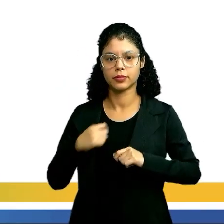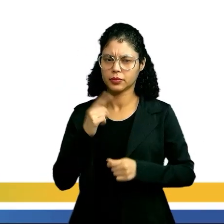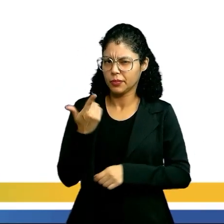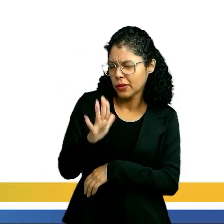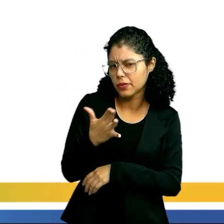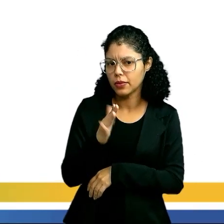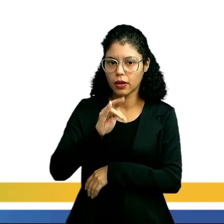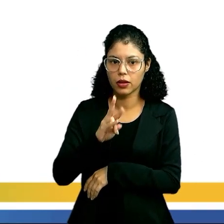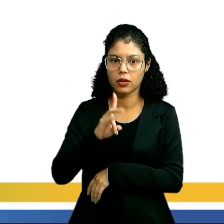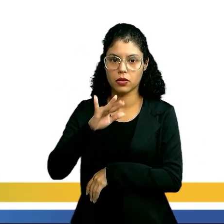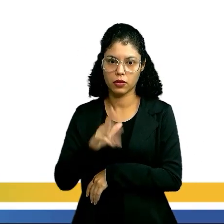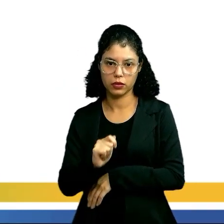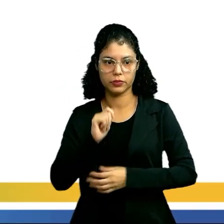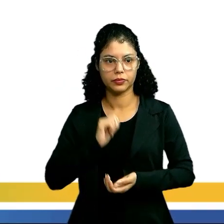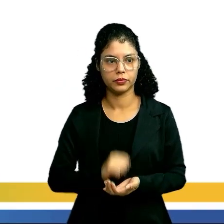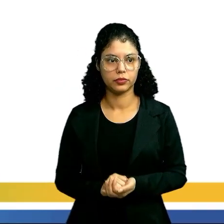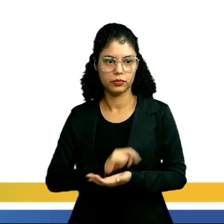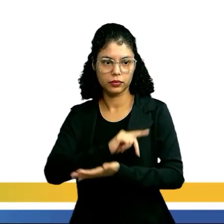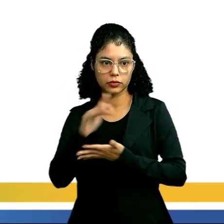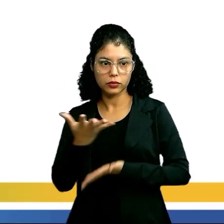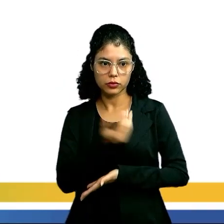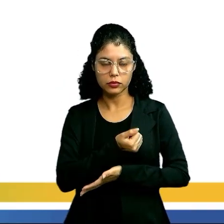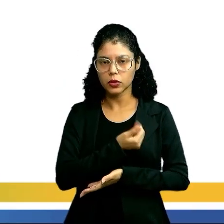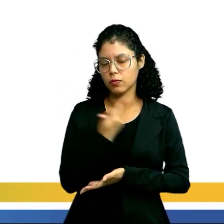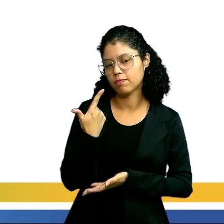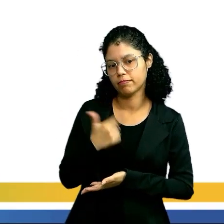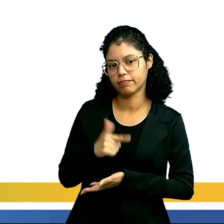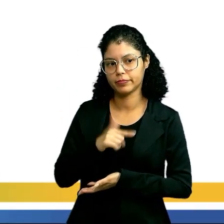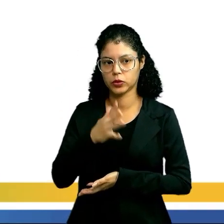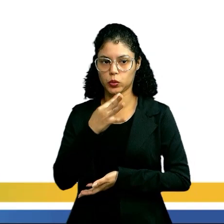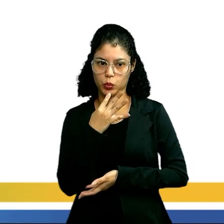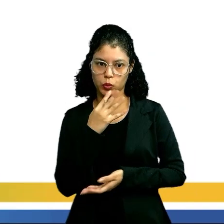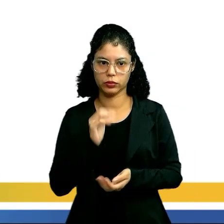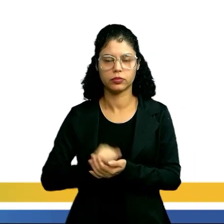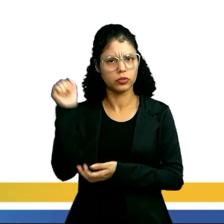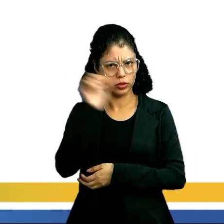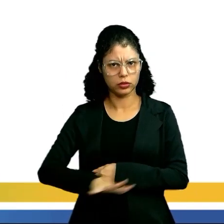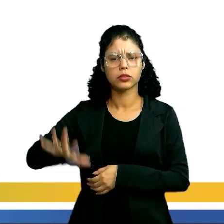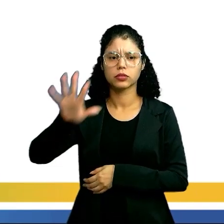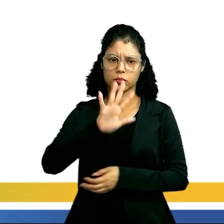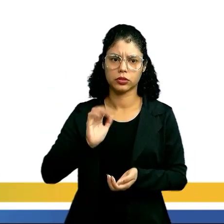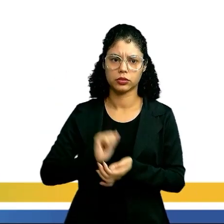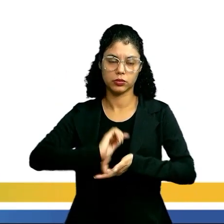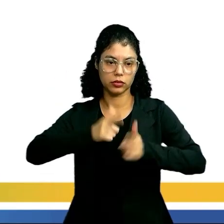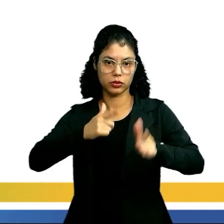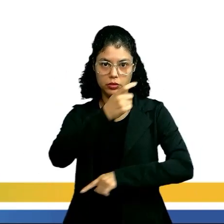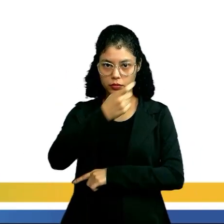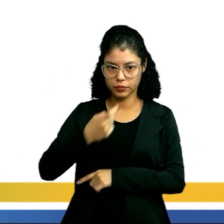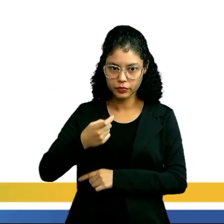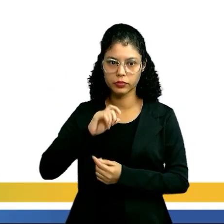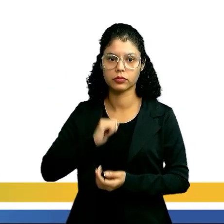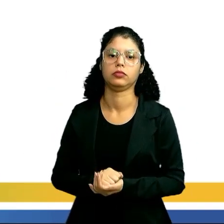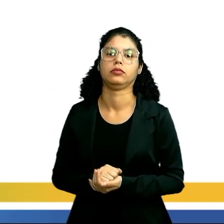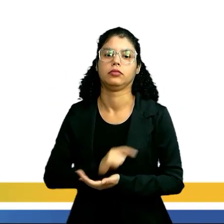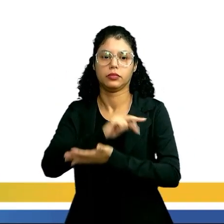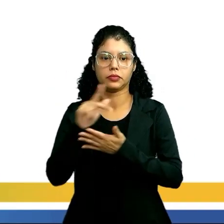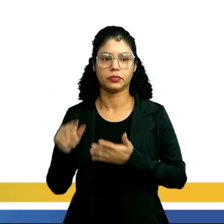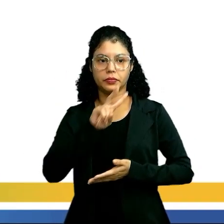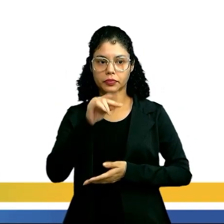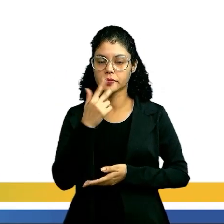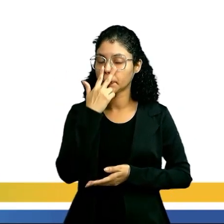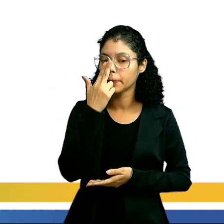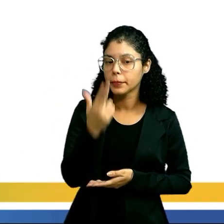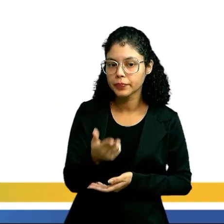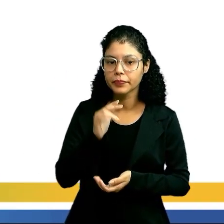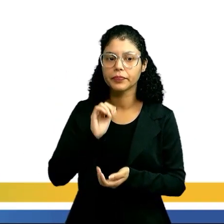ter pelo menos uma variável, que é um número desconhecido, certo? Geralmente, a gente trabalha com a letra x. E essa variável vai